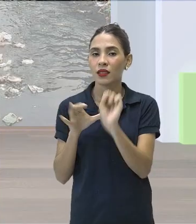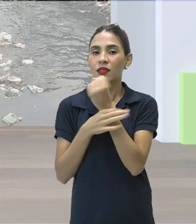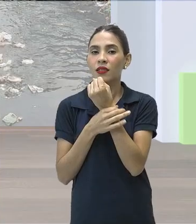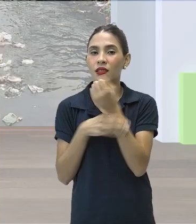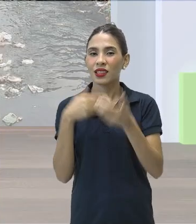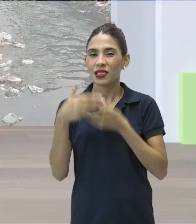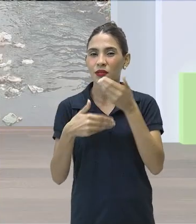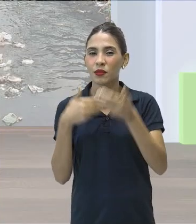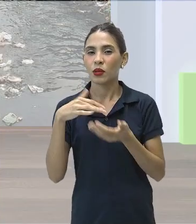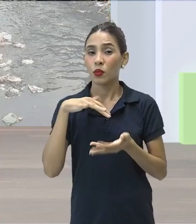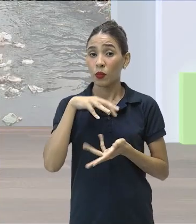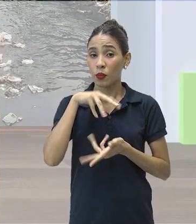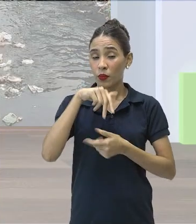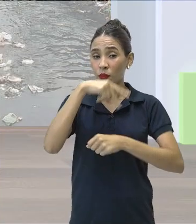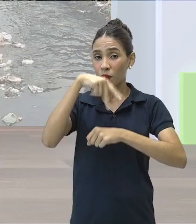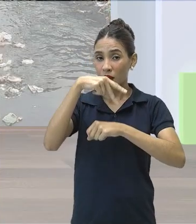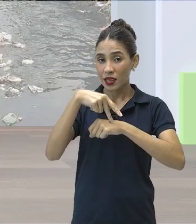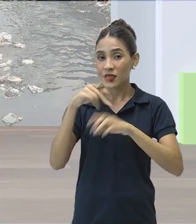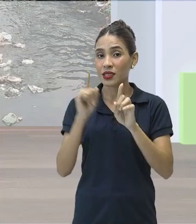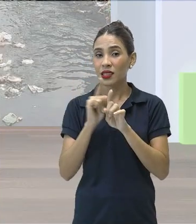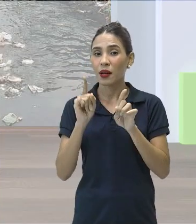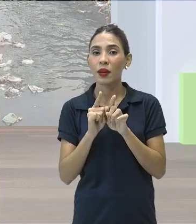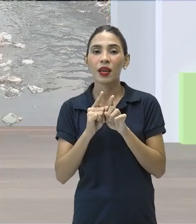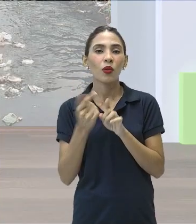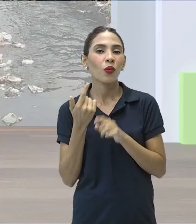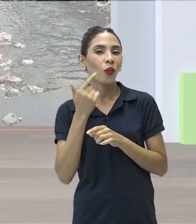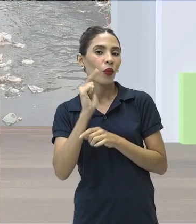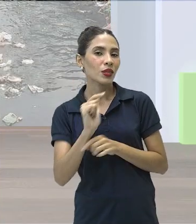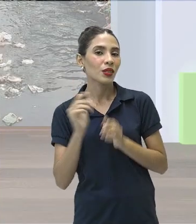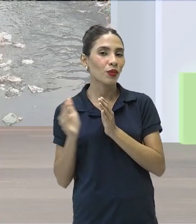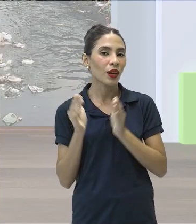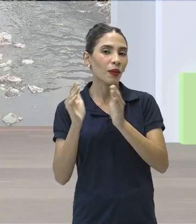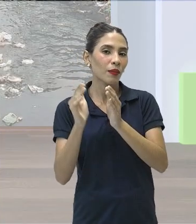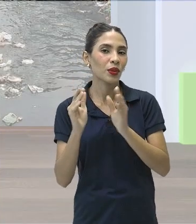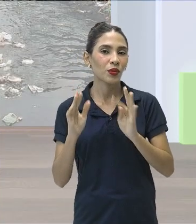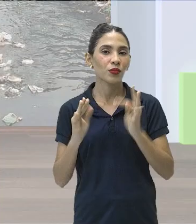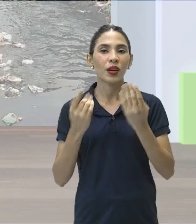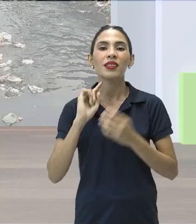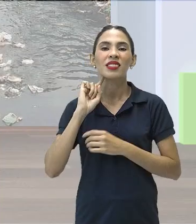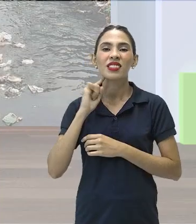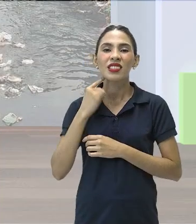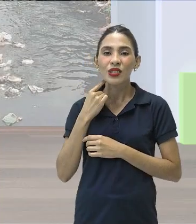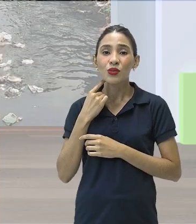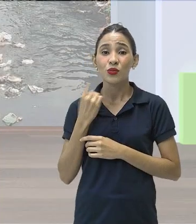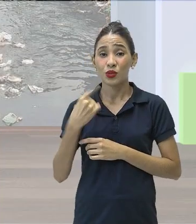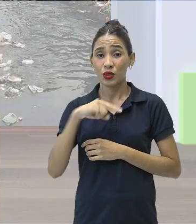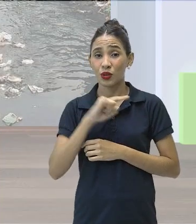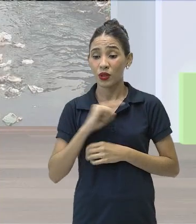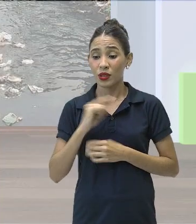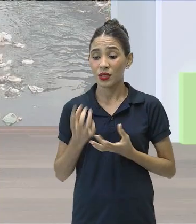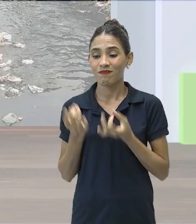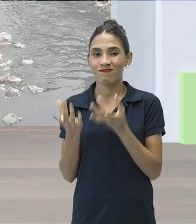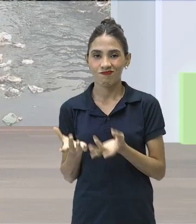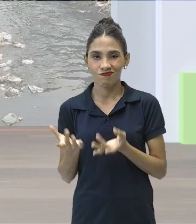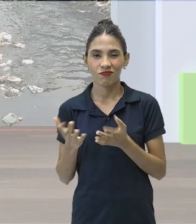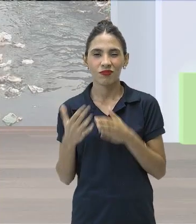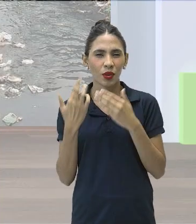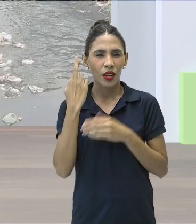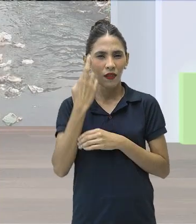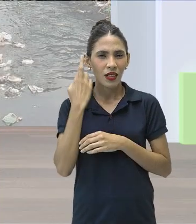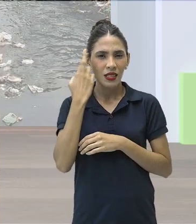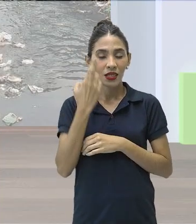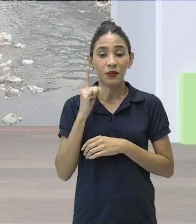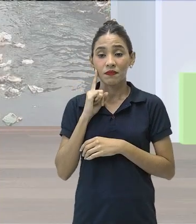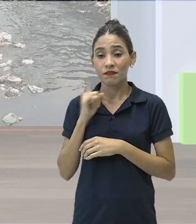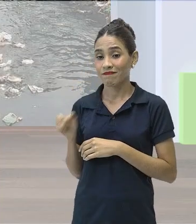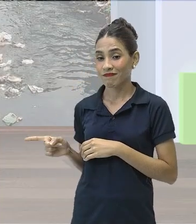desenvolvimento do país e ainda dar um destino correto para todo o lixo que geramos? Olha aí essa reflexão, na verdade